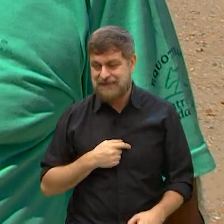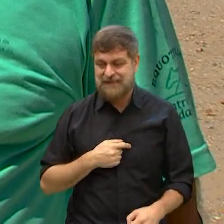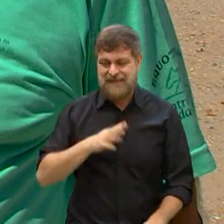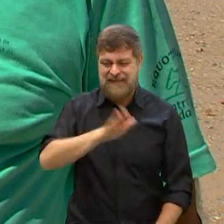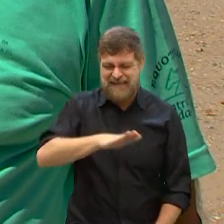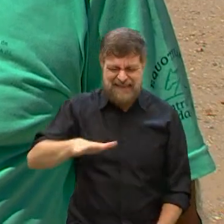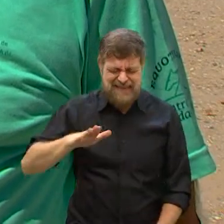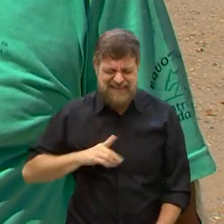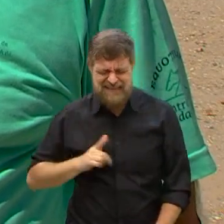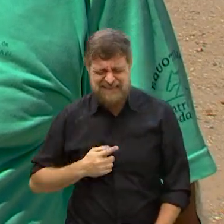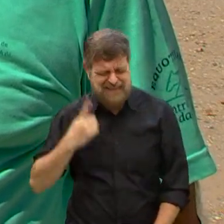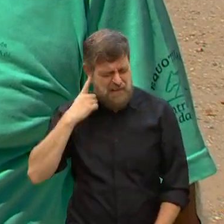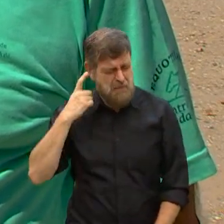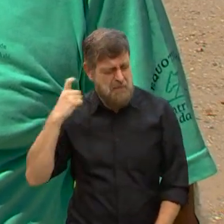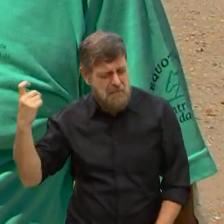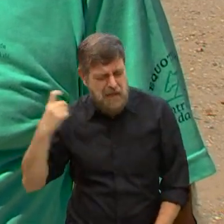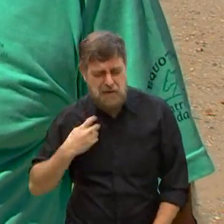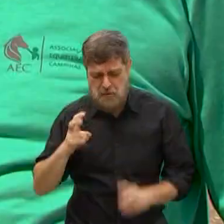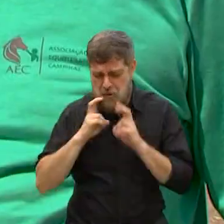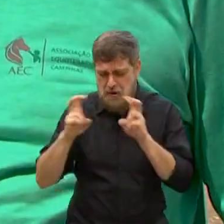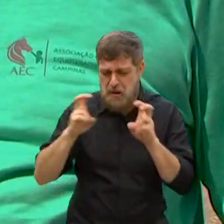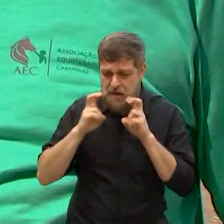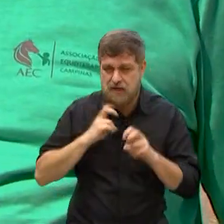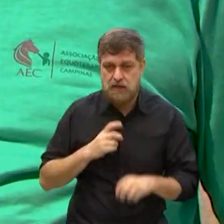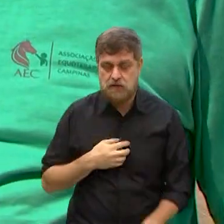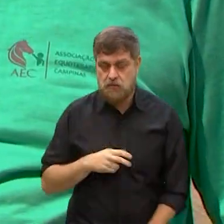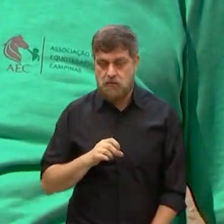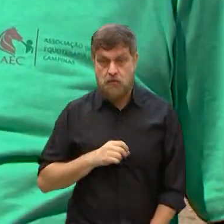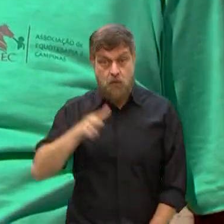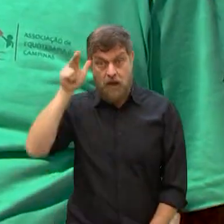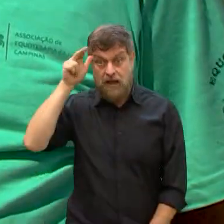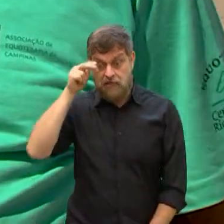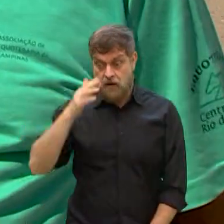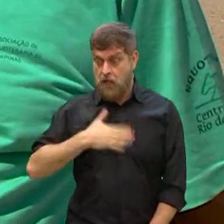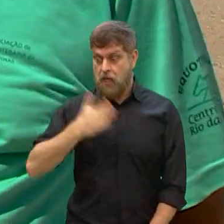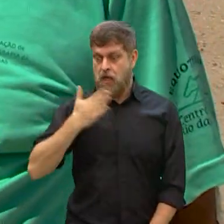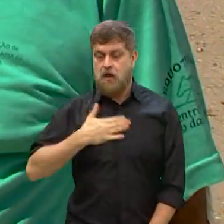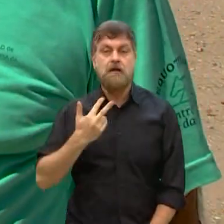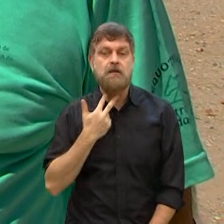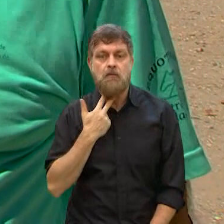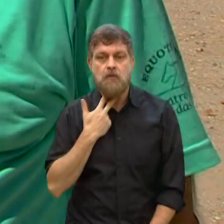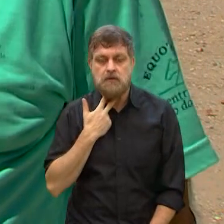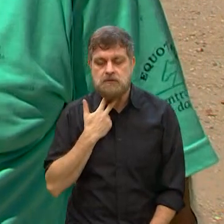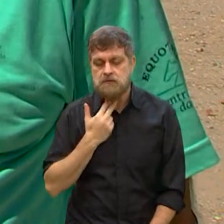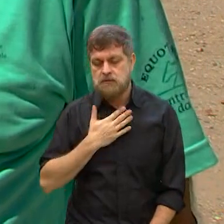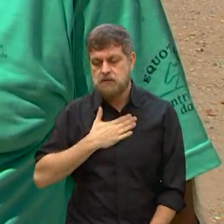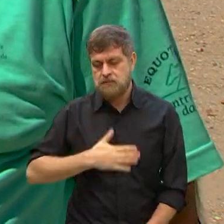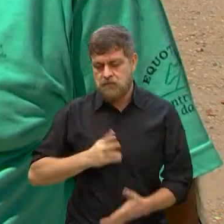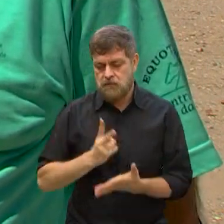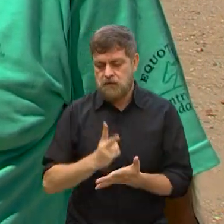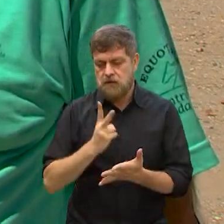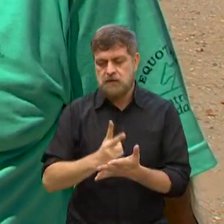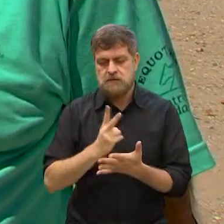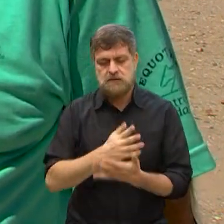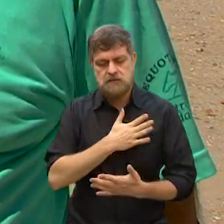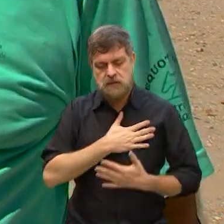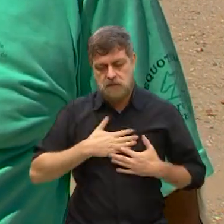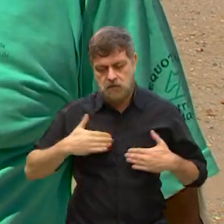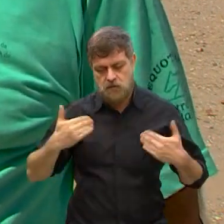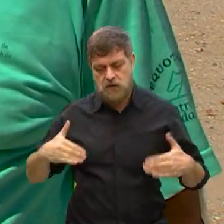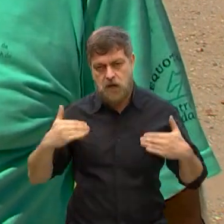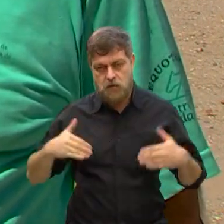ter carro, vai ter criança, vai ter buzina, criança que corre. Ele não pode assustar. Ele precisa estar